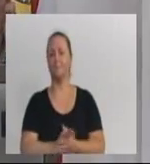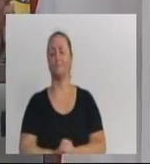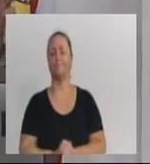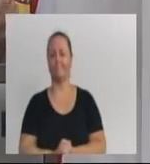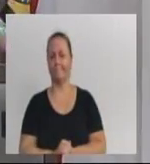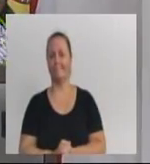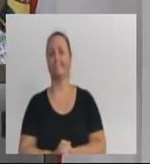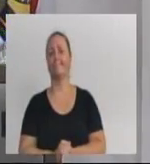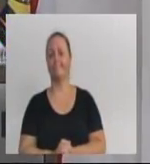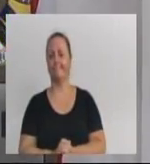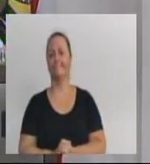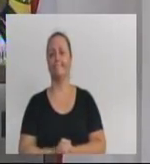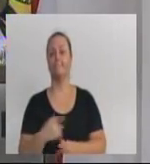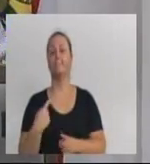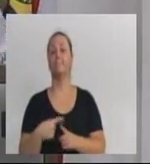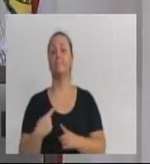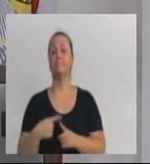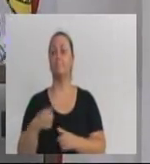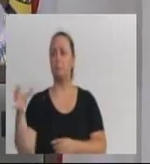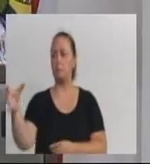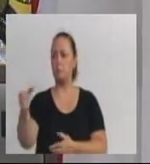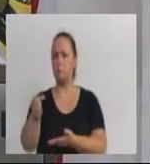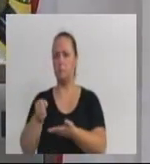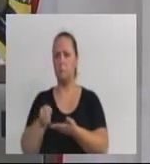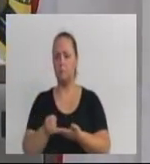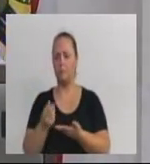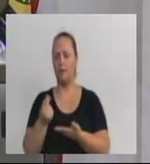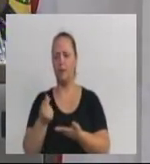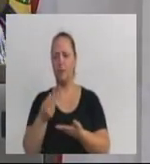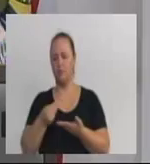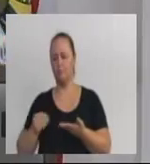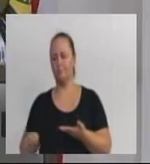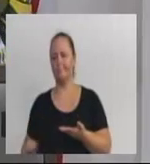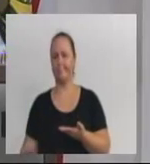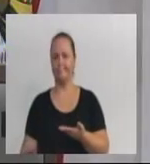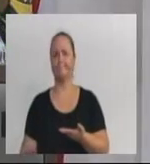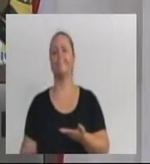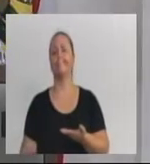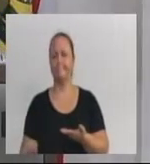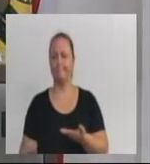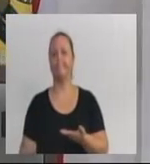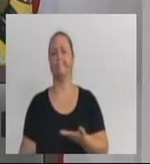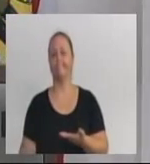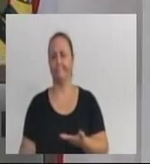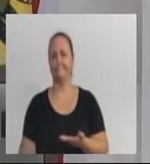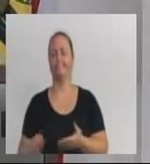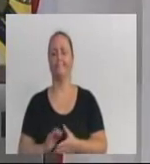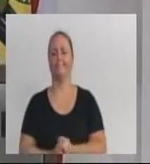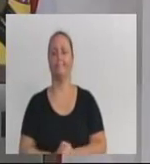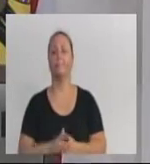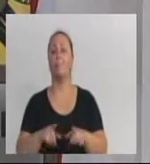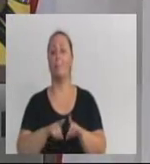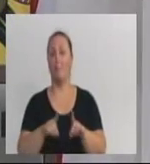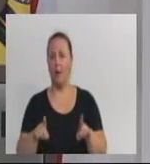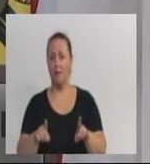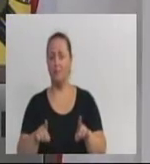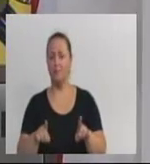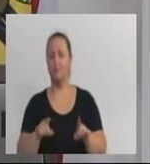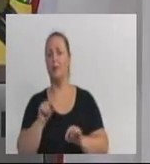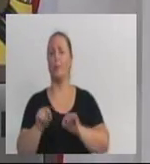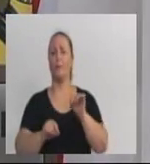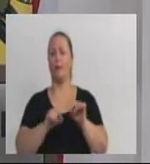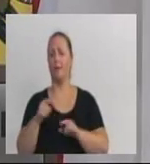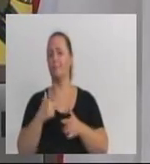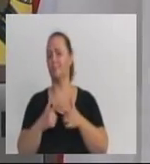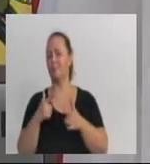aportar na URB. Para aportar na URB. Enquanto mães entram em contato aqui